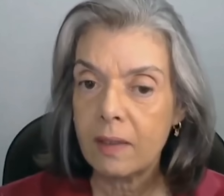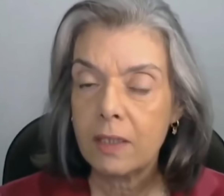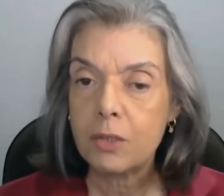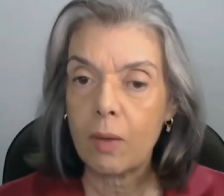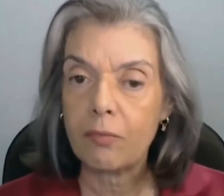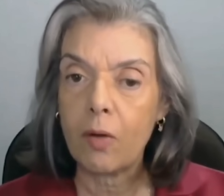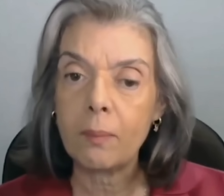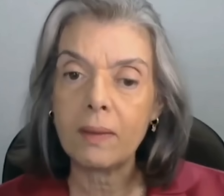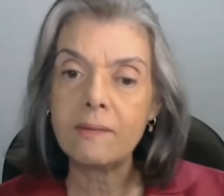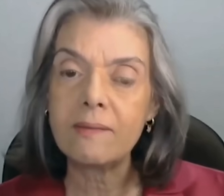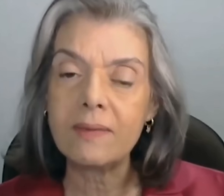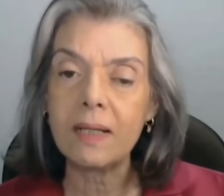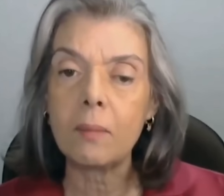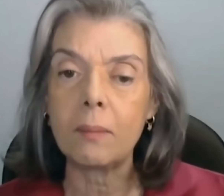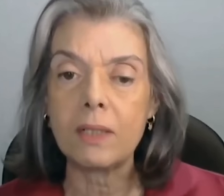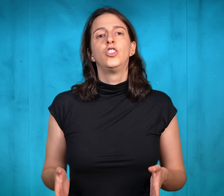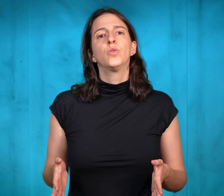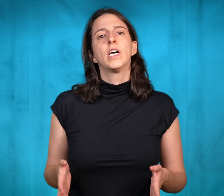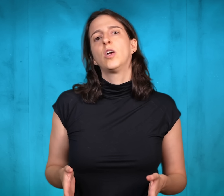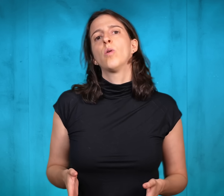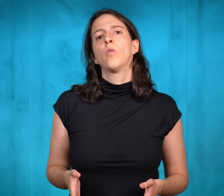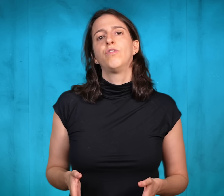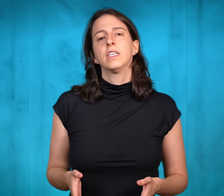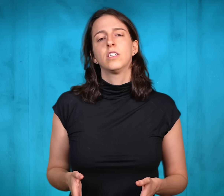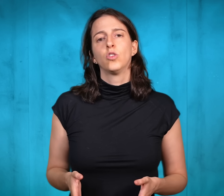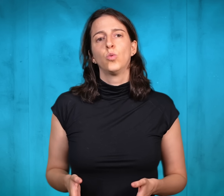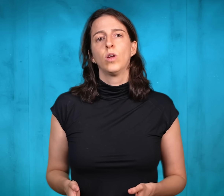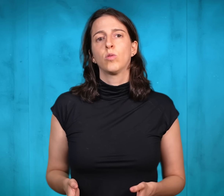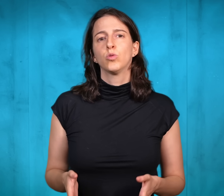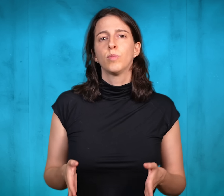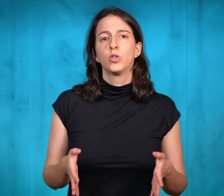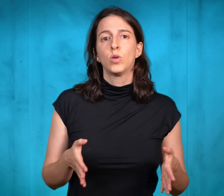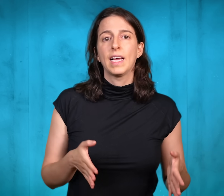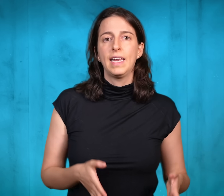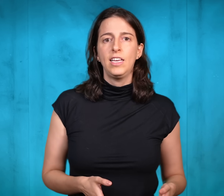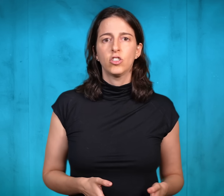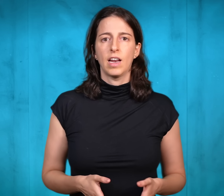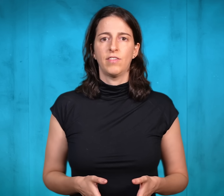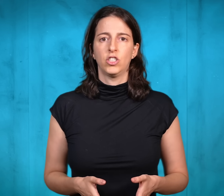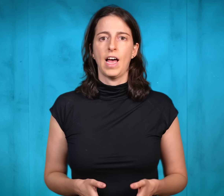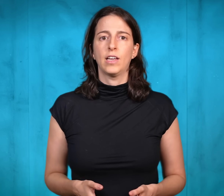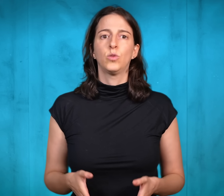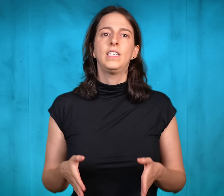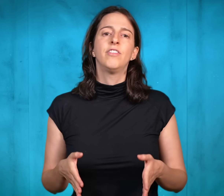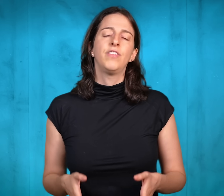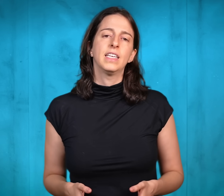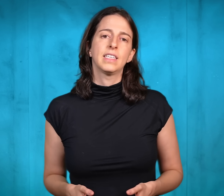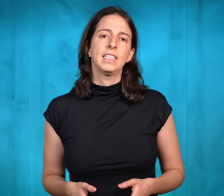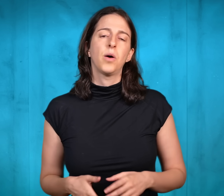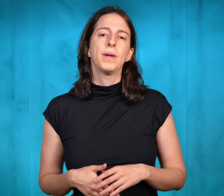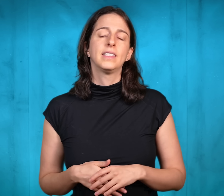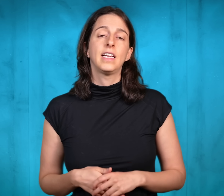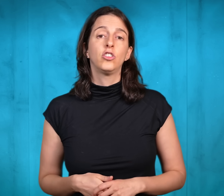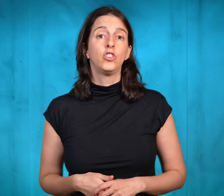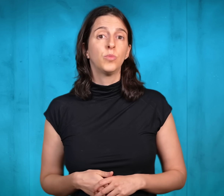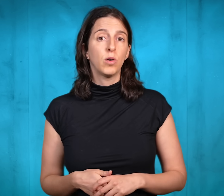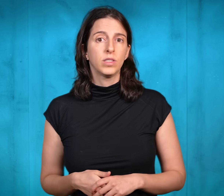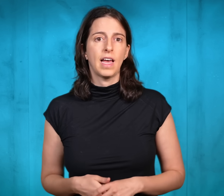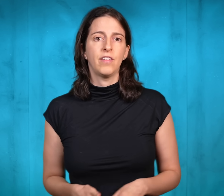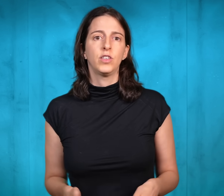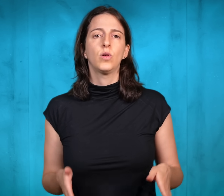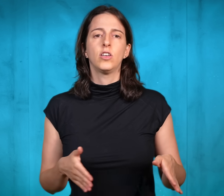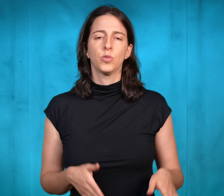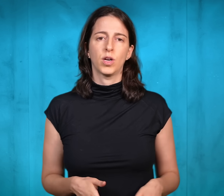os integrantes, a ministra Carmen Lúcia. Dino ganhou a confiança de Lula com sua postura crítica à Lava Jato e defesa da então presidente